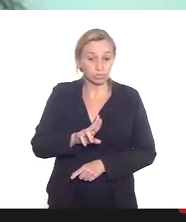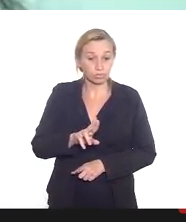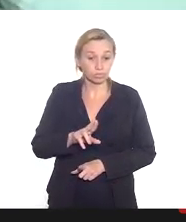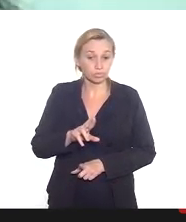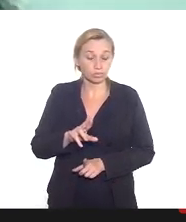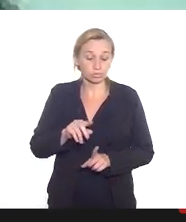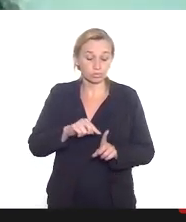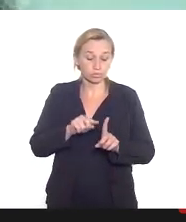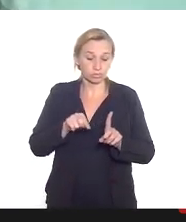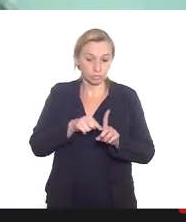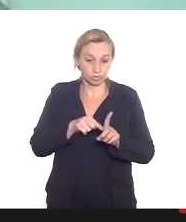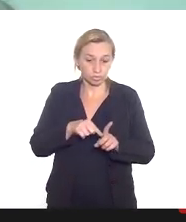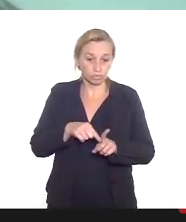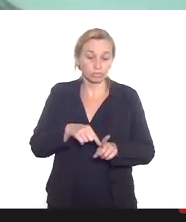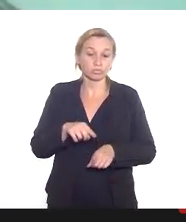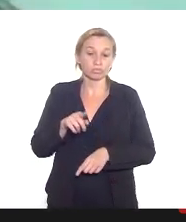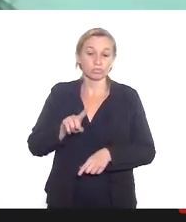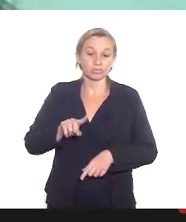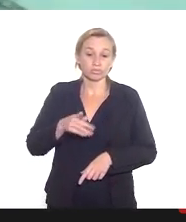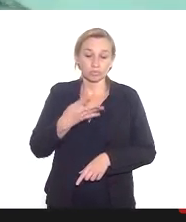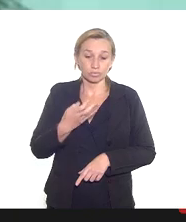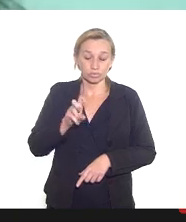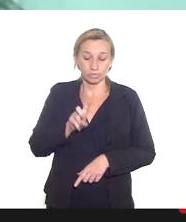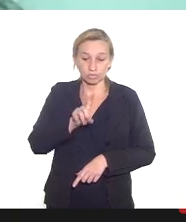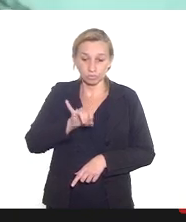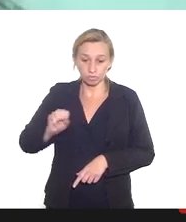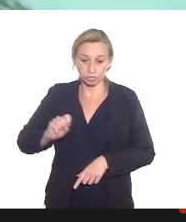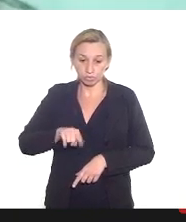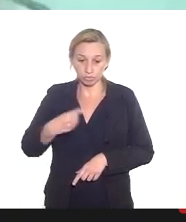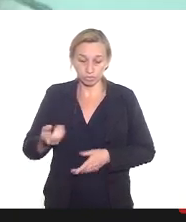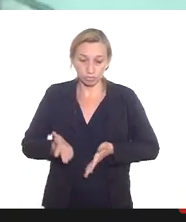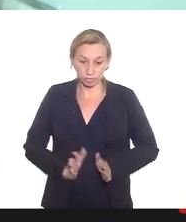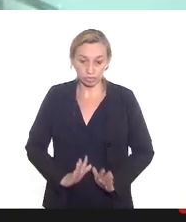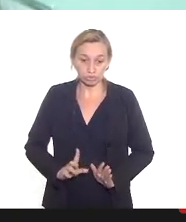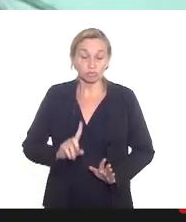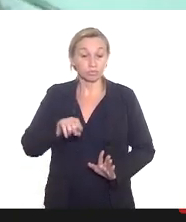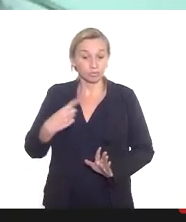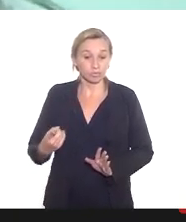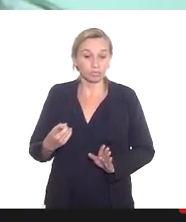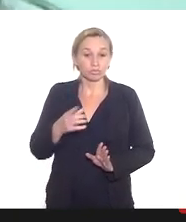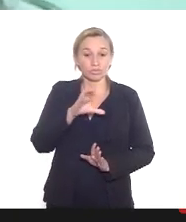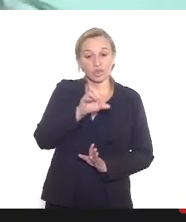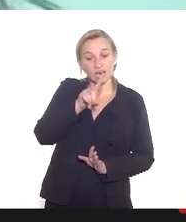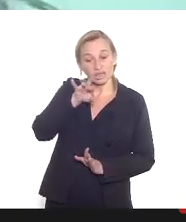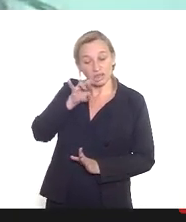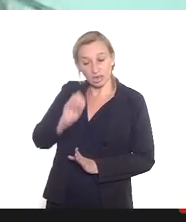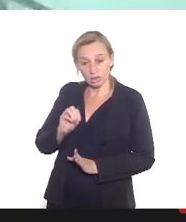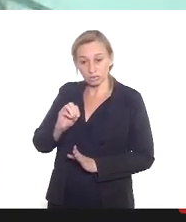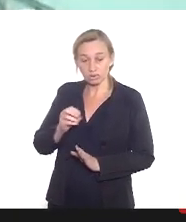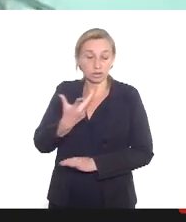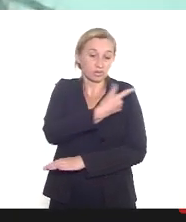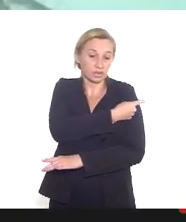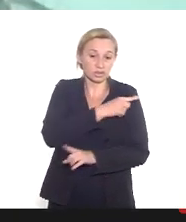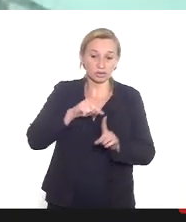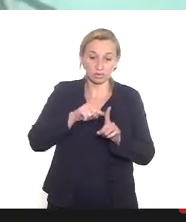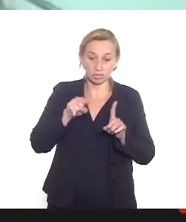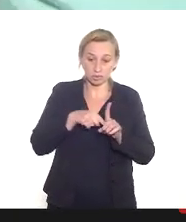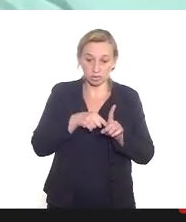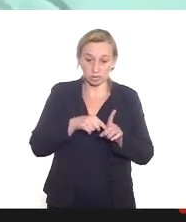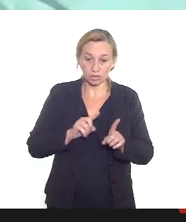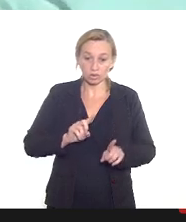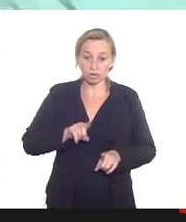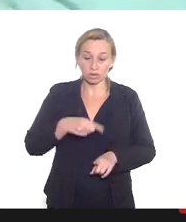puerpério em seguida município limite o calendário para a vacinação de gestantes e puérperas